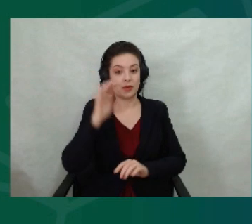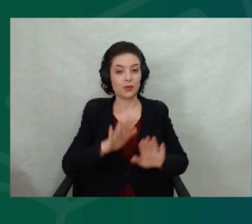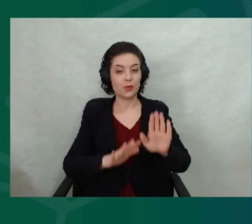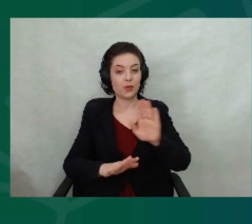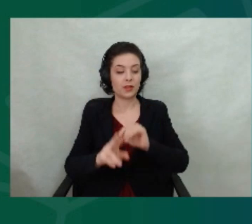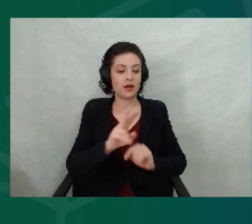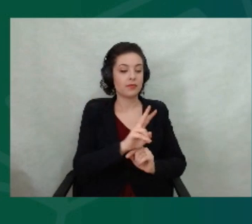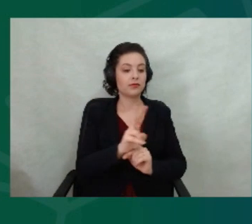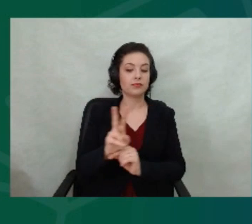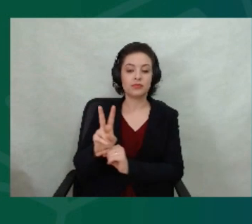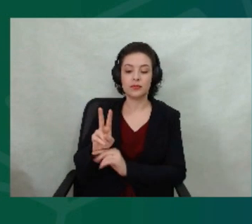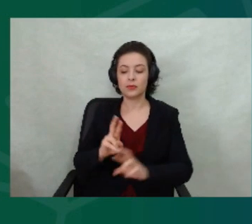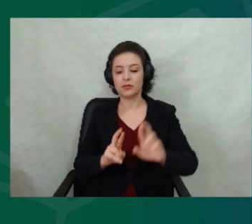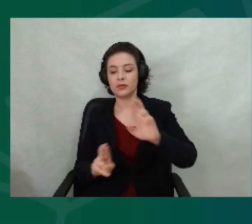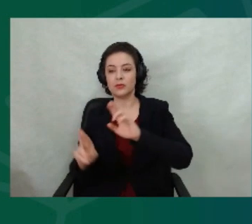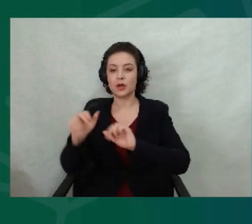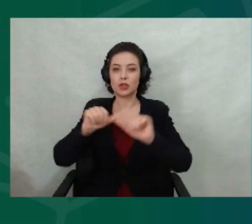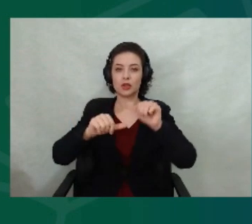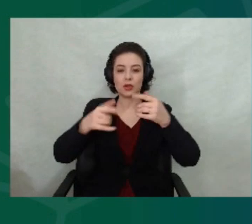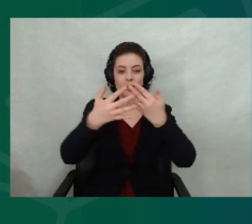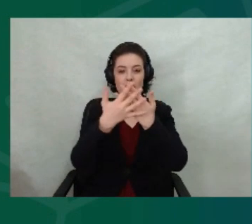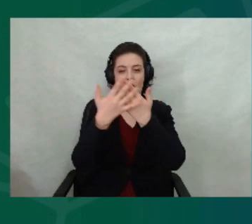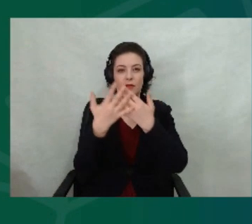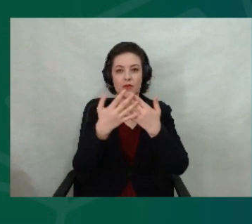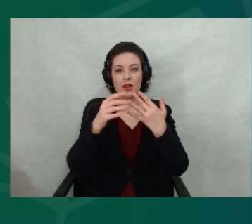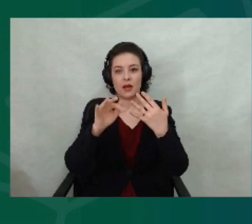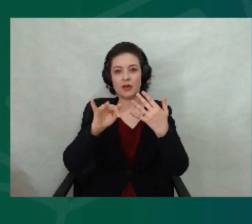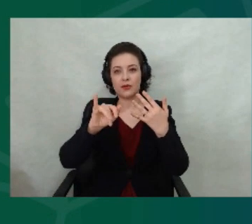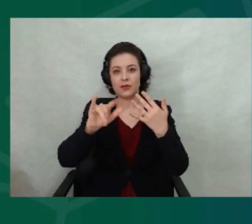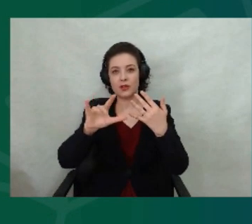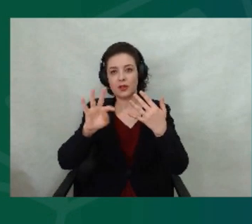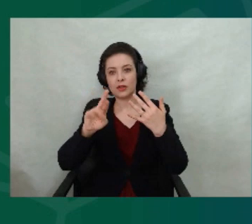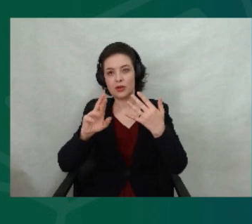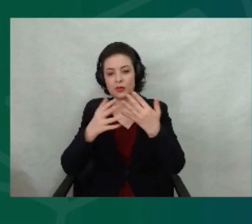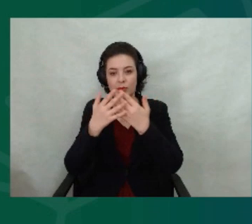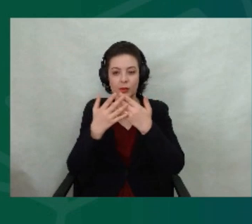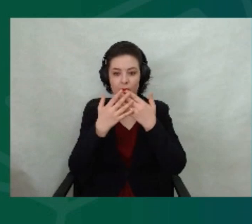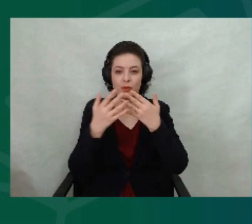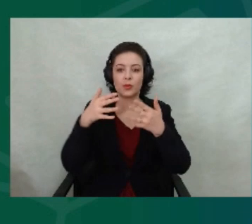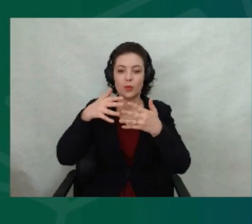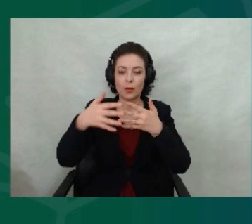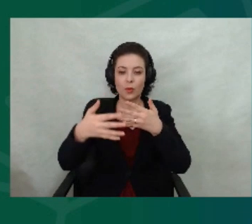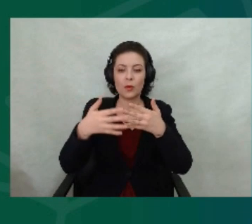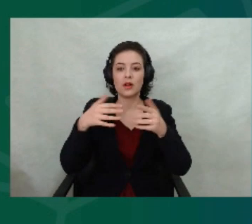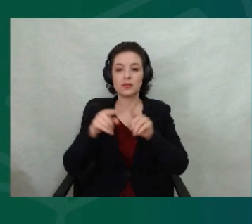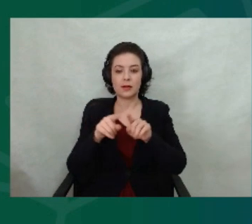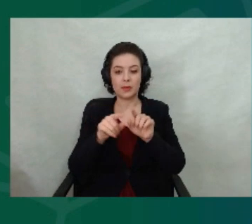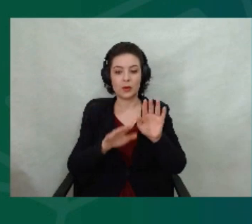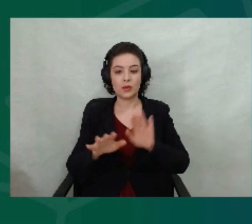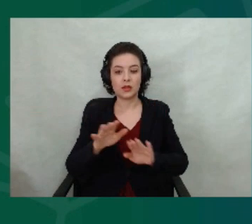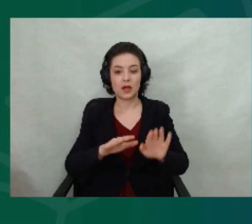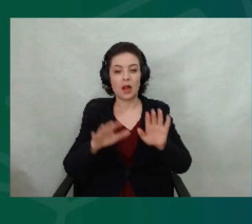rotina de troca dos filtros desse ar-condicionado, pensar nas áreas hospitalares numa pressão negativa, né, também talvez